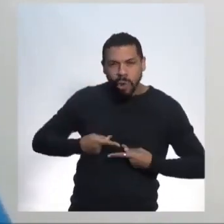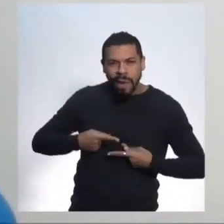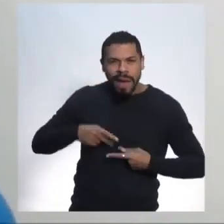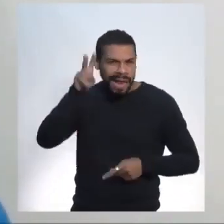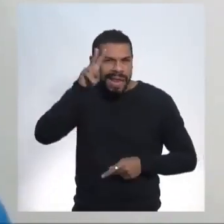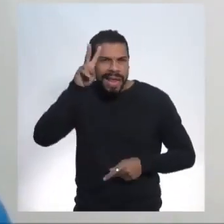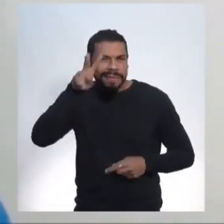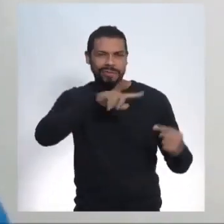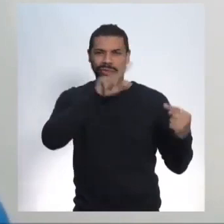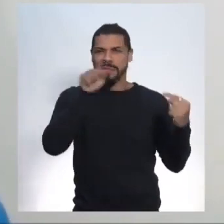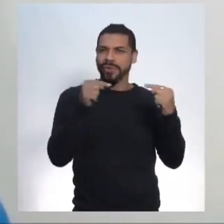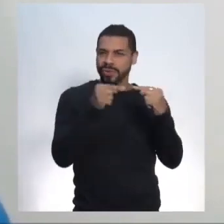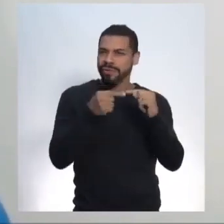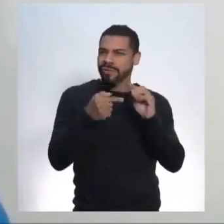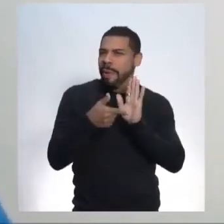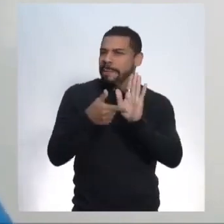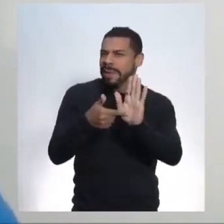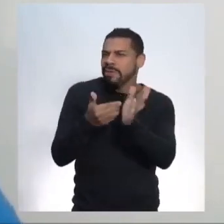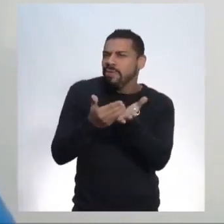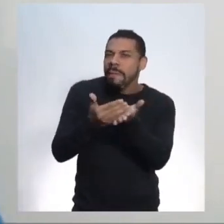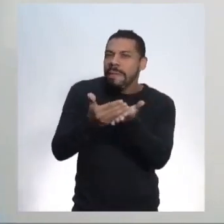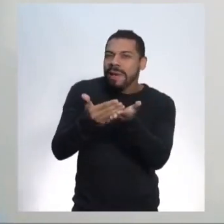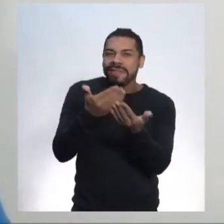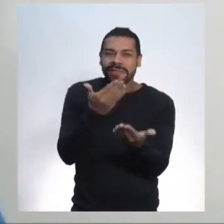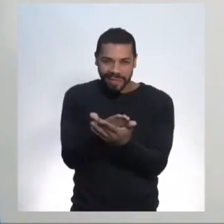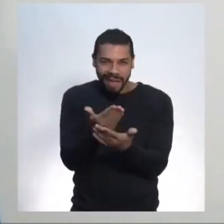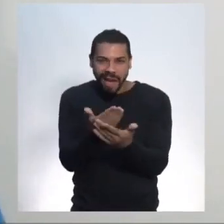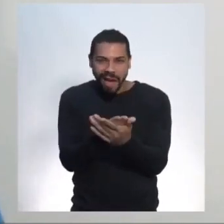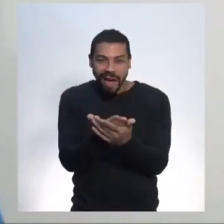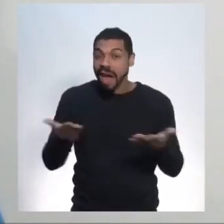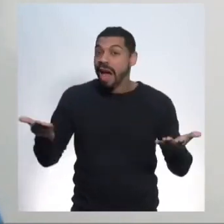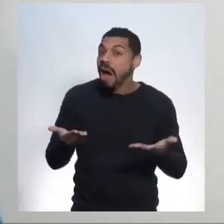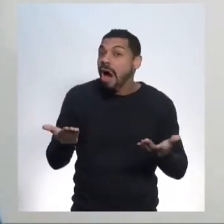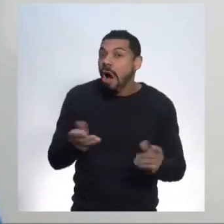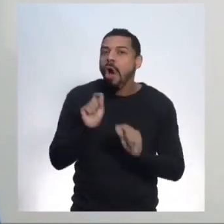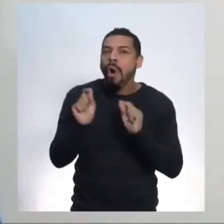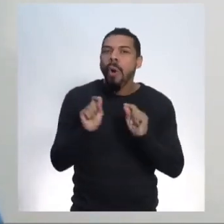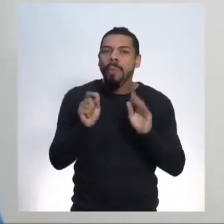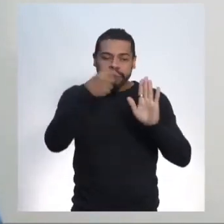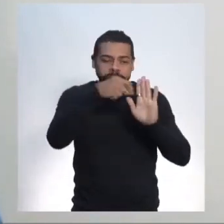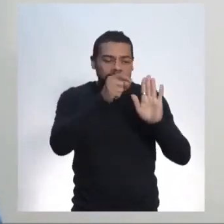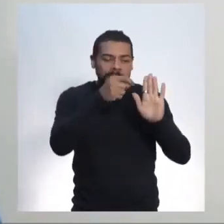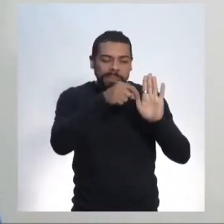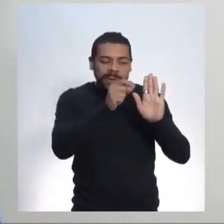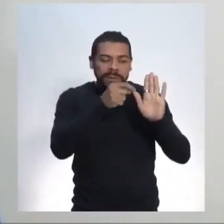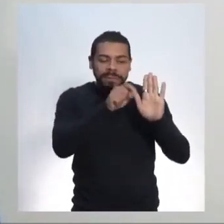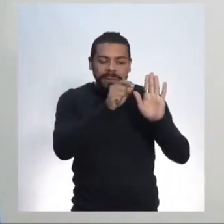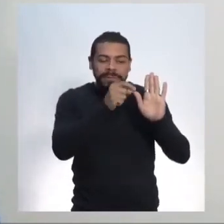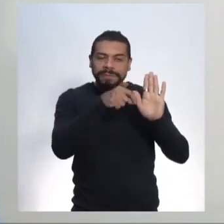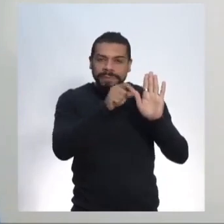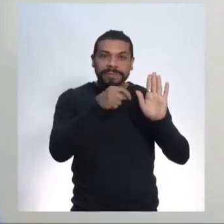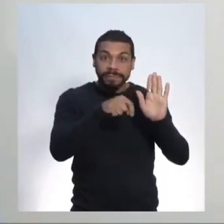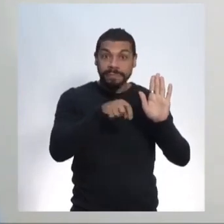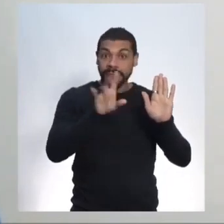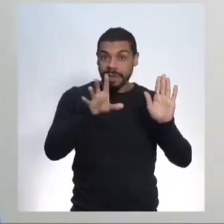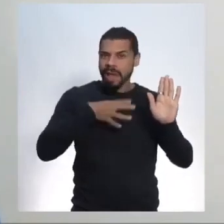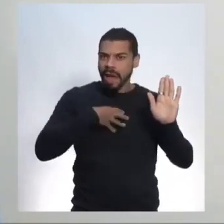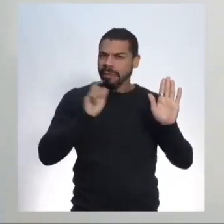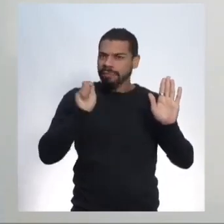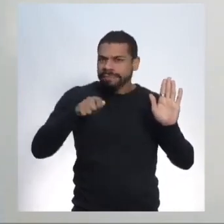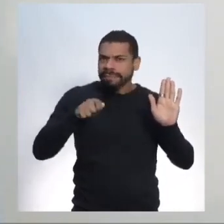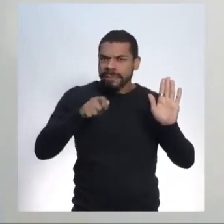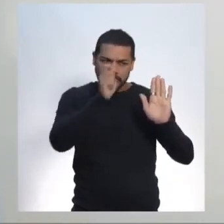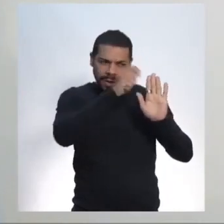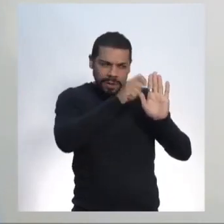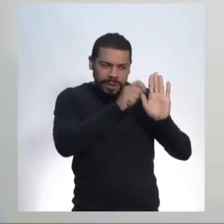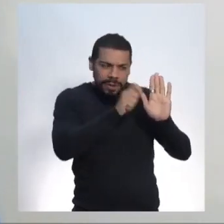daqueles objetivos que eu apresentei no início da aula? Usem-no agora como um checklist para marcar aquilo que você consegue fazer